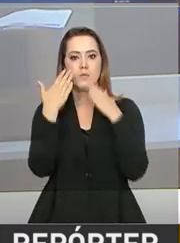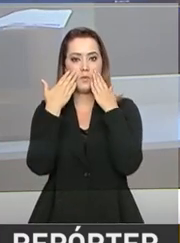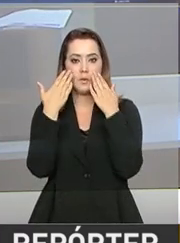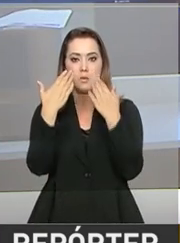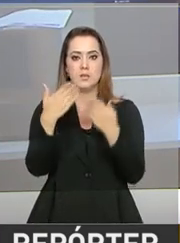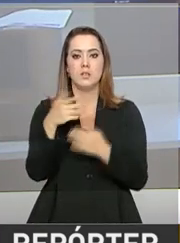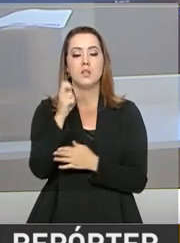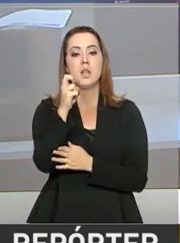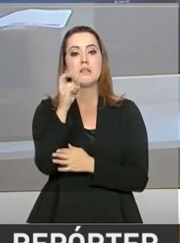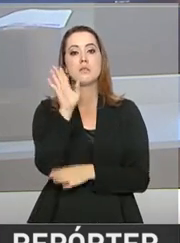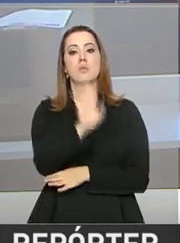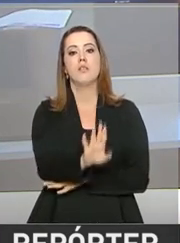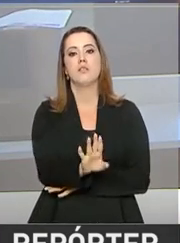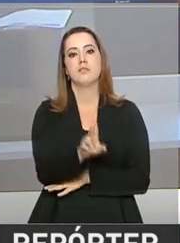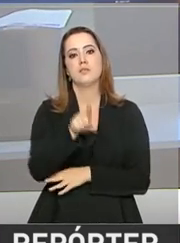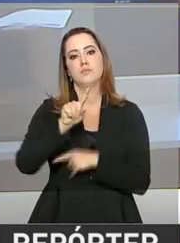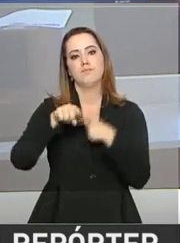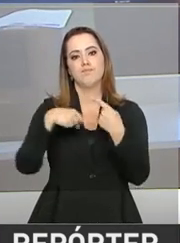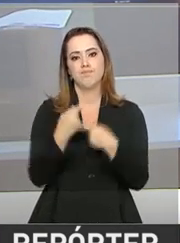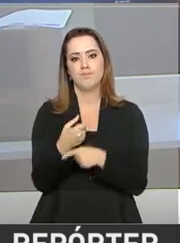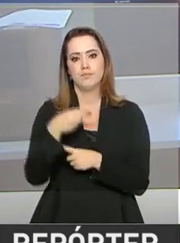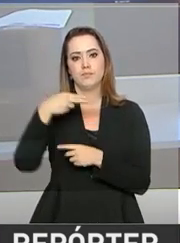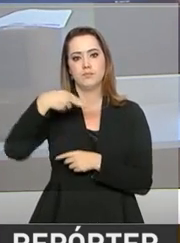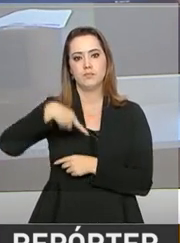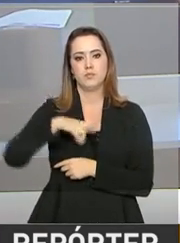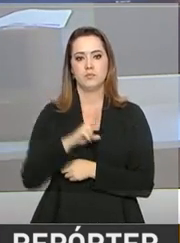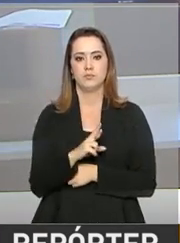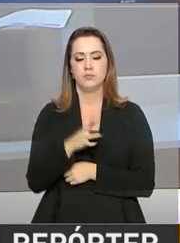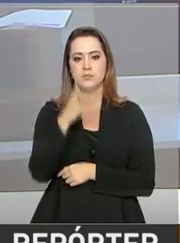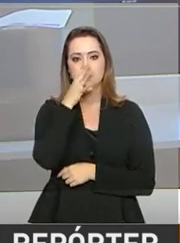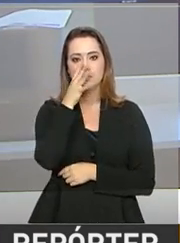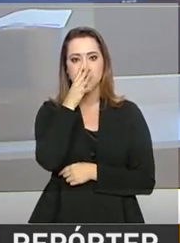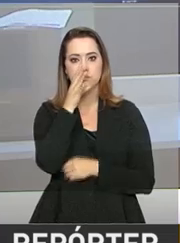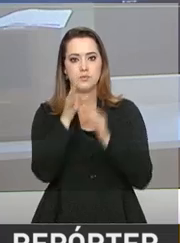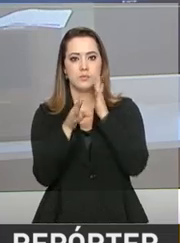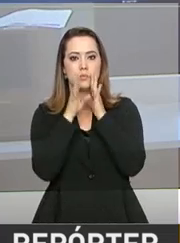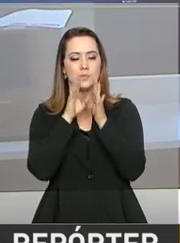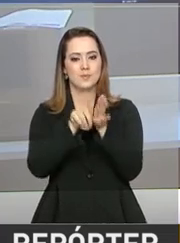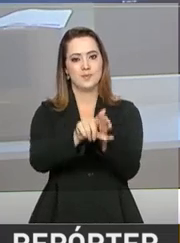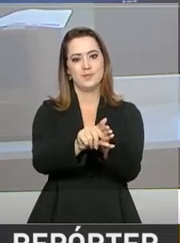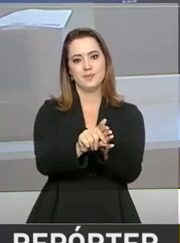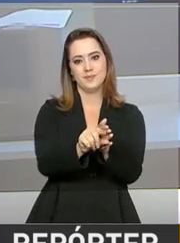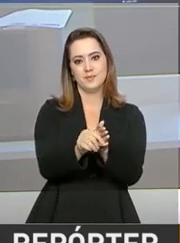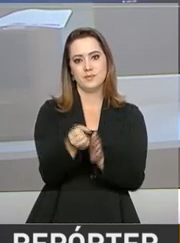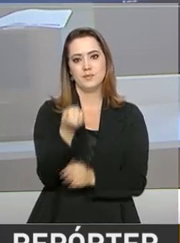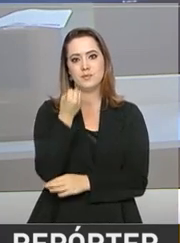outras informações ou às 5 da tarde com a nossa próxima edição. Acompanhe também as novidades em nossas